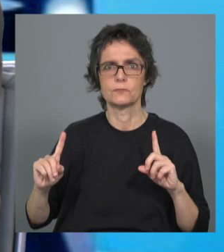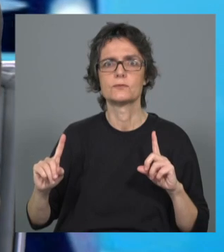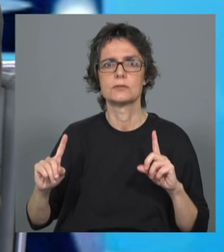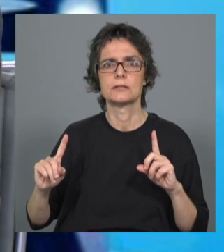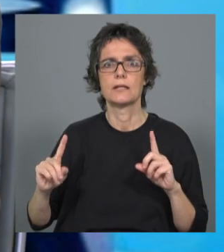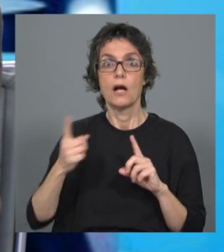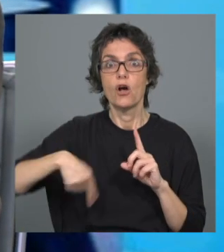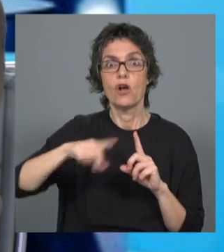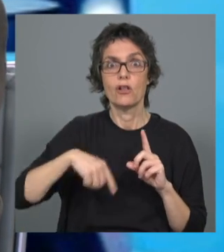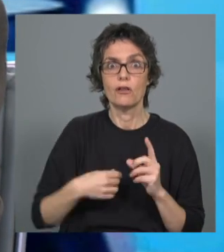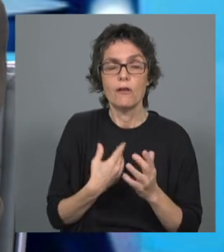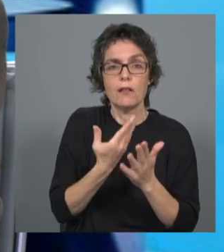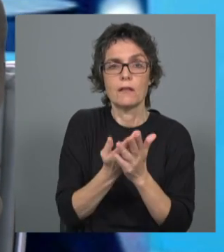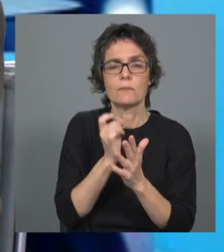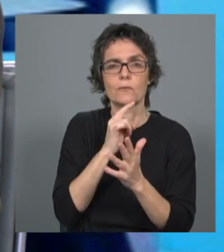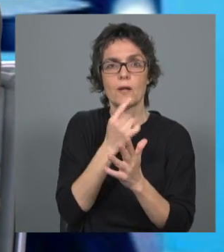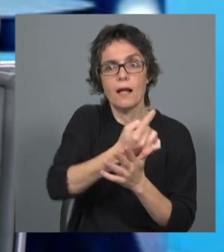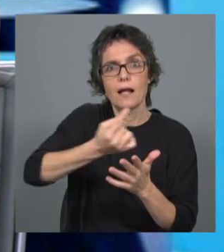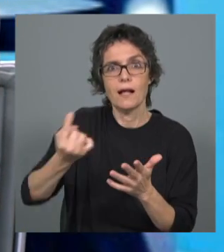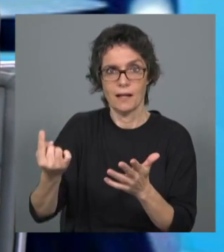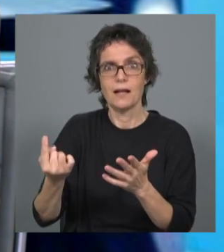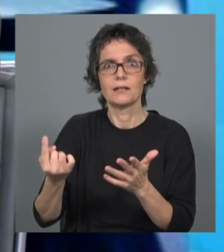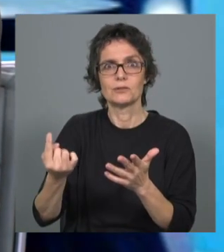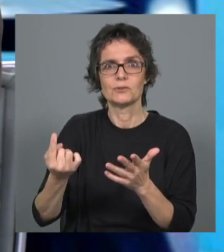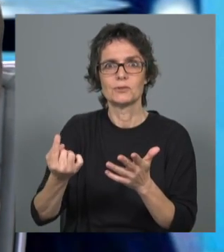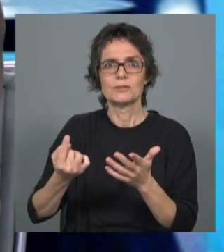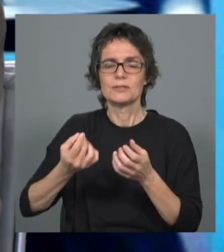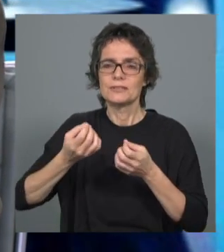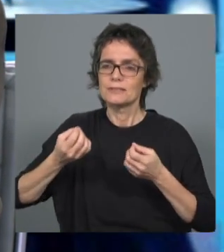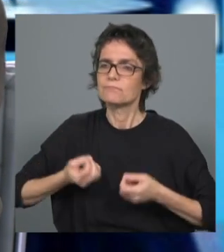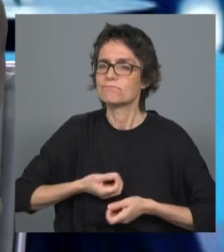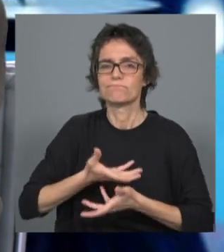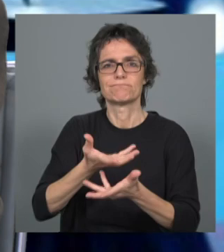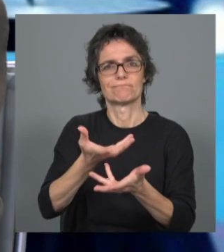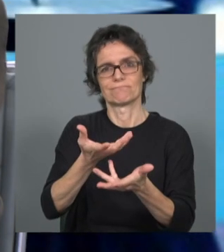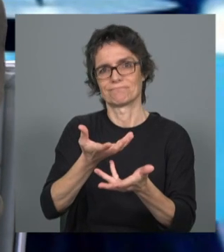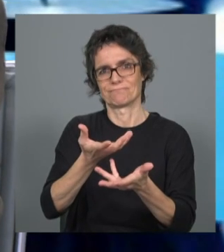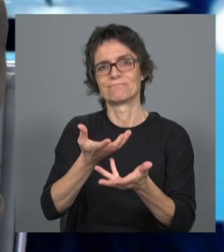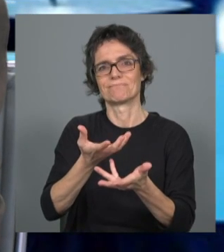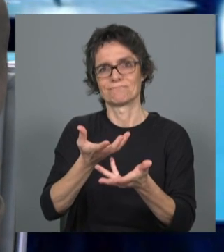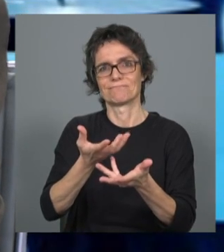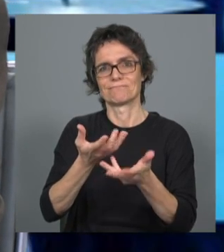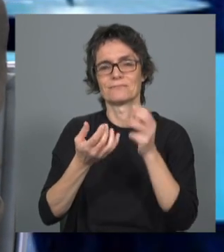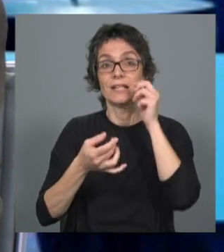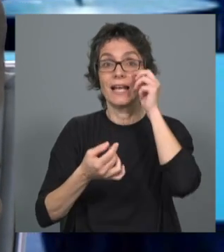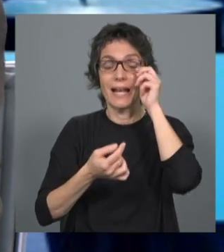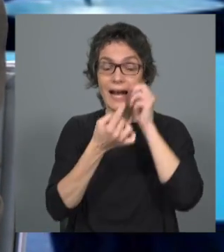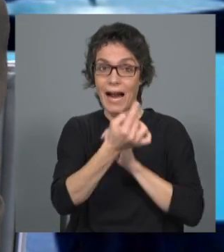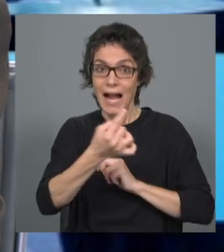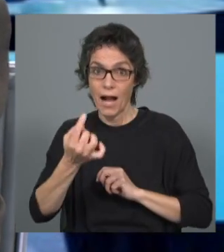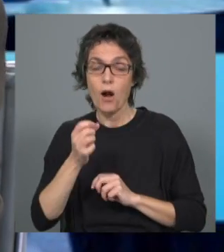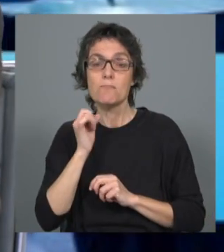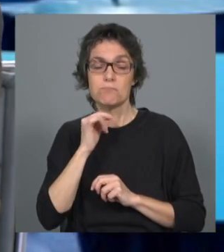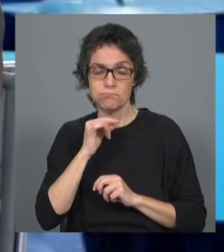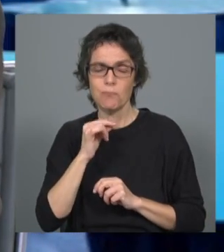nós proporcionamos esse mesmo espaço de encontro. E, portanto, a possibilidade de cada um se expressar à